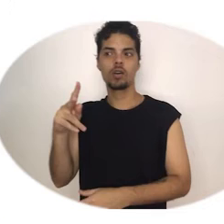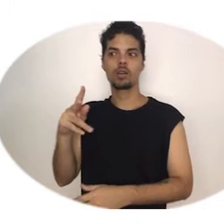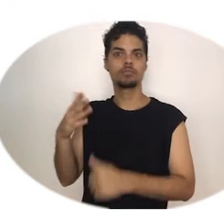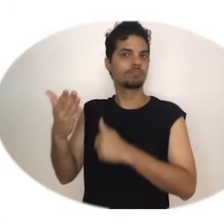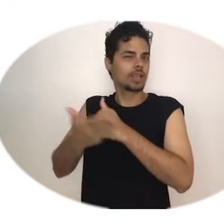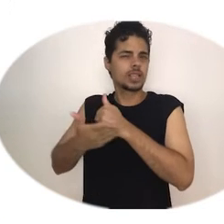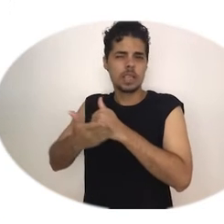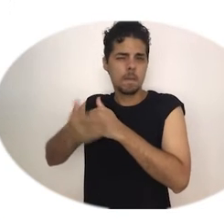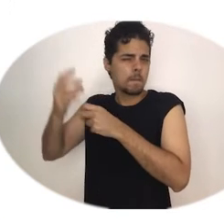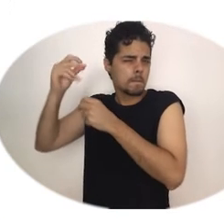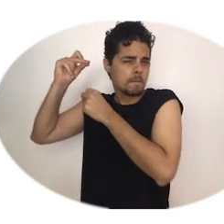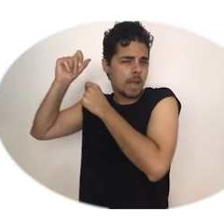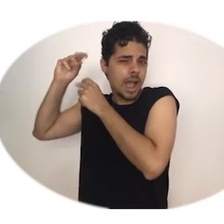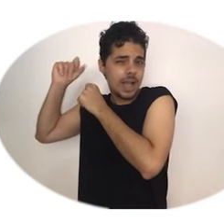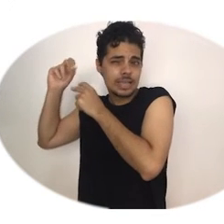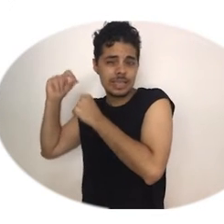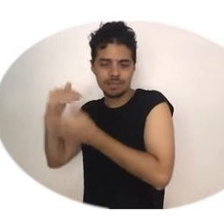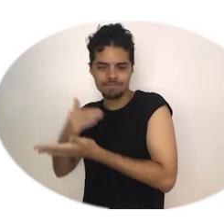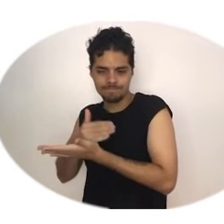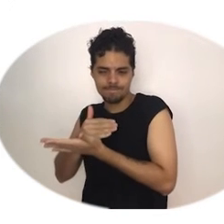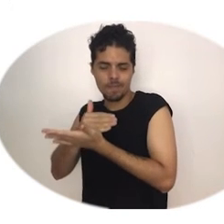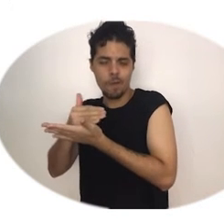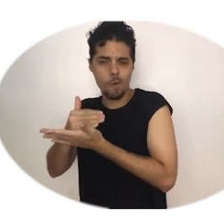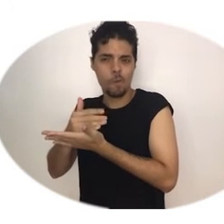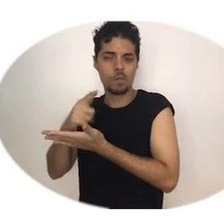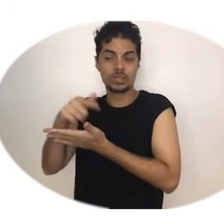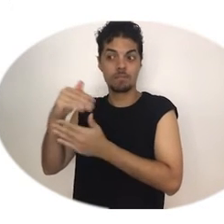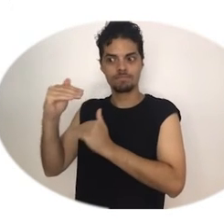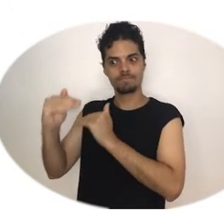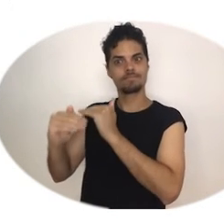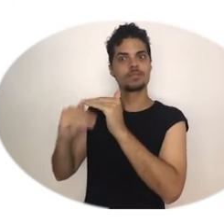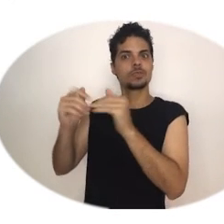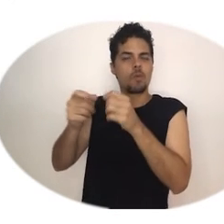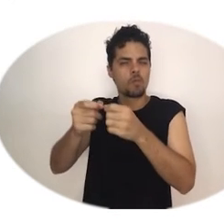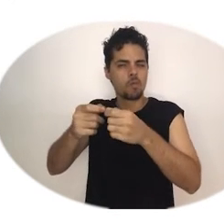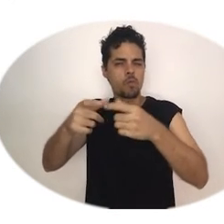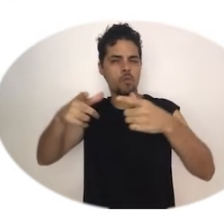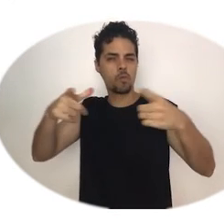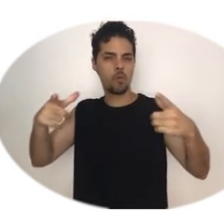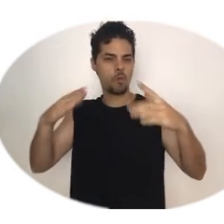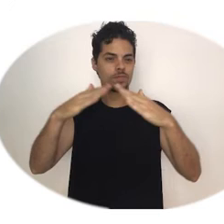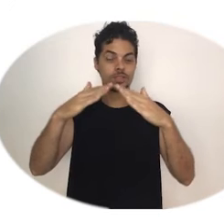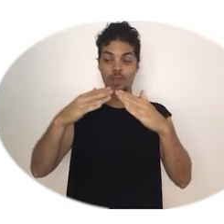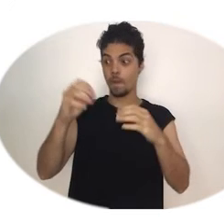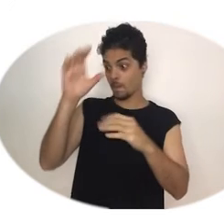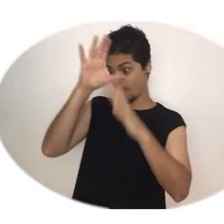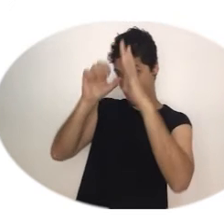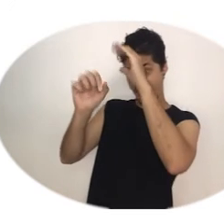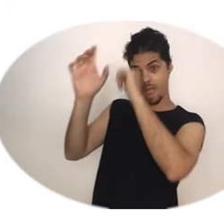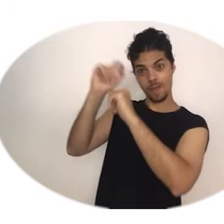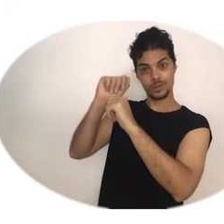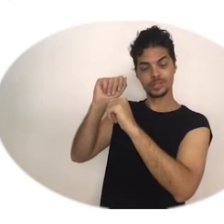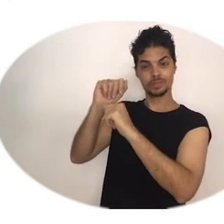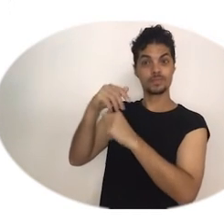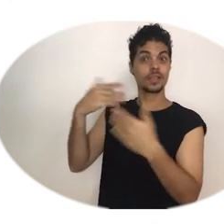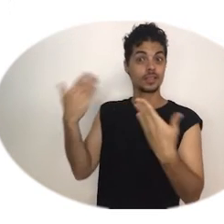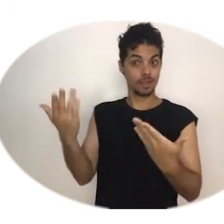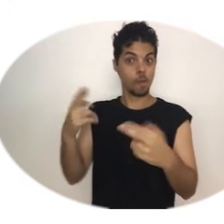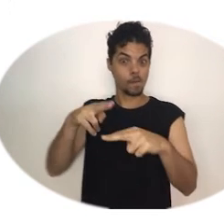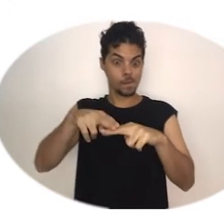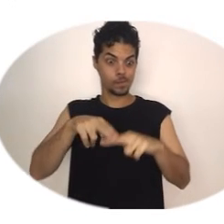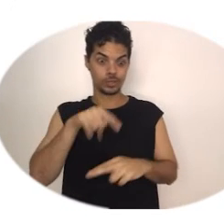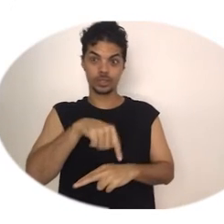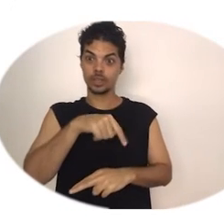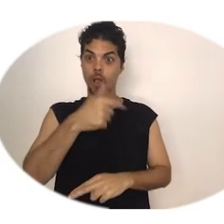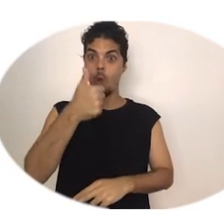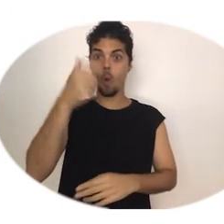um grupo de fundamental importância para a própria expansão da escolarização. Então, nesse dia 15 de outubro, quando a gente lembra